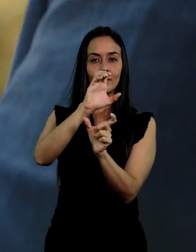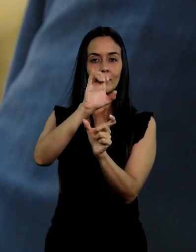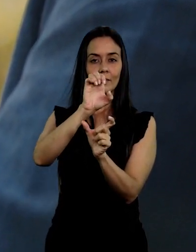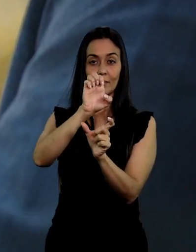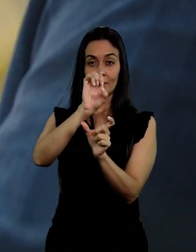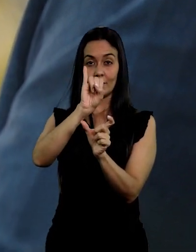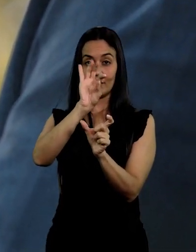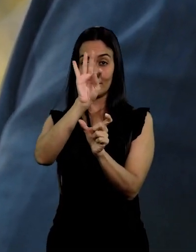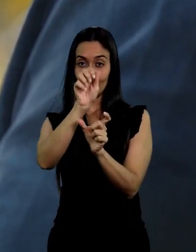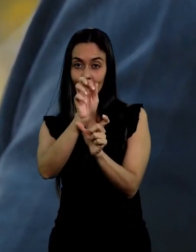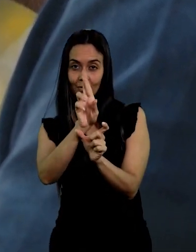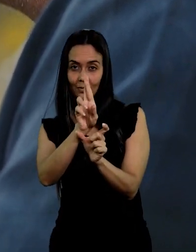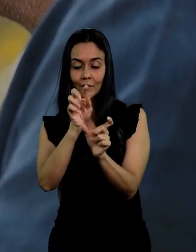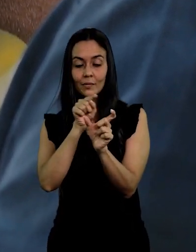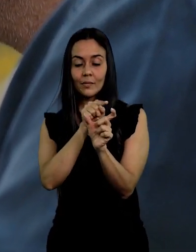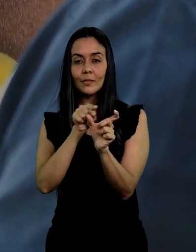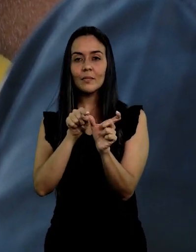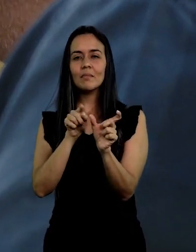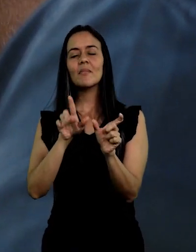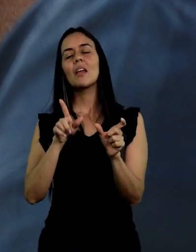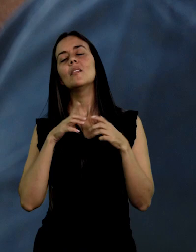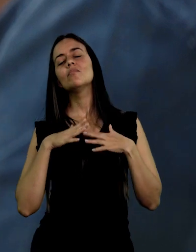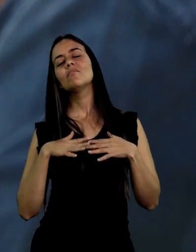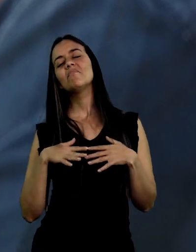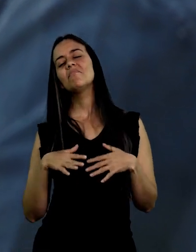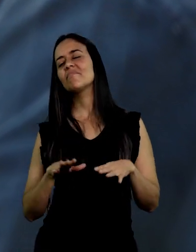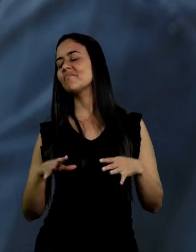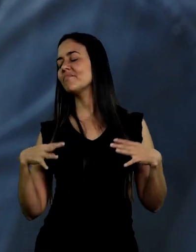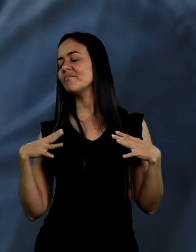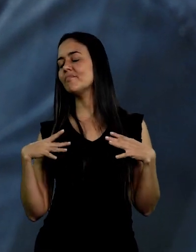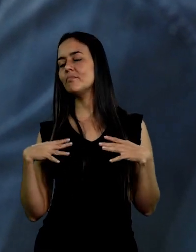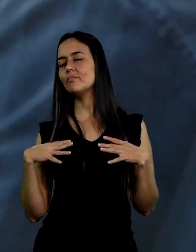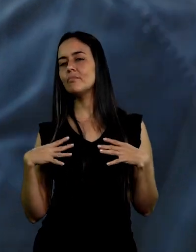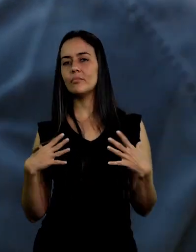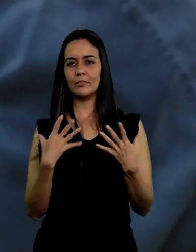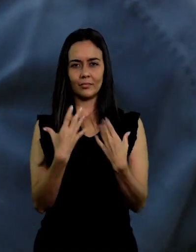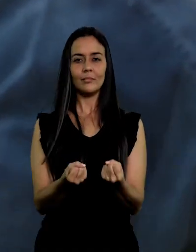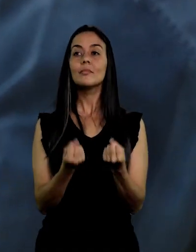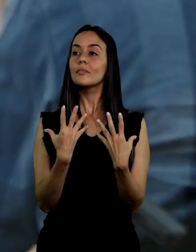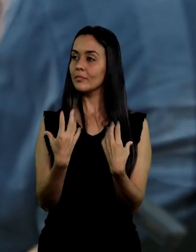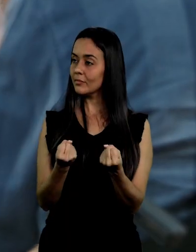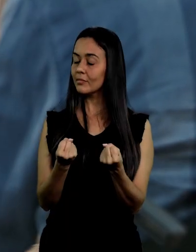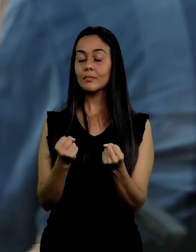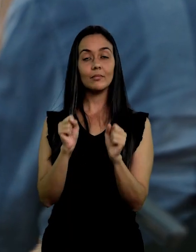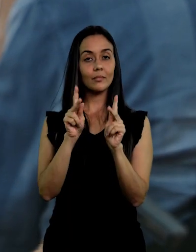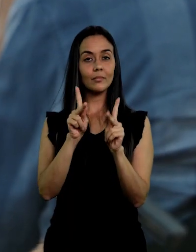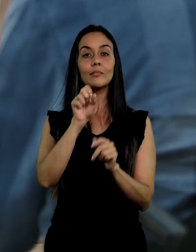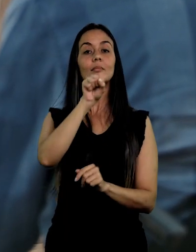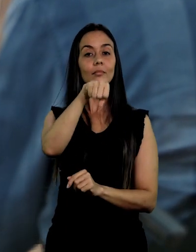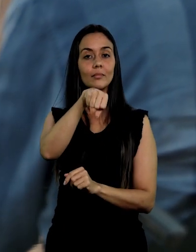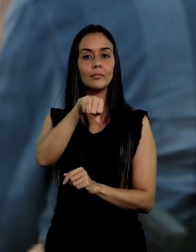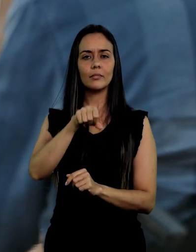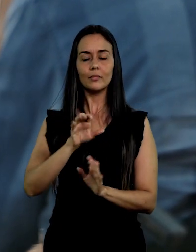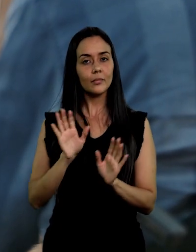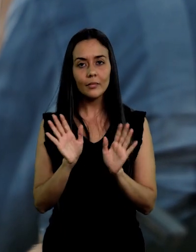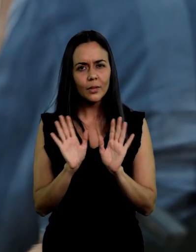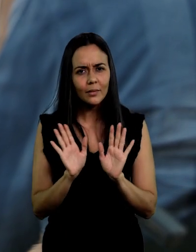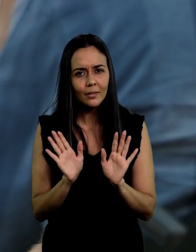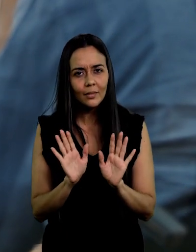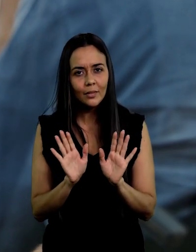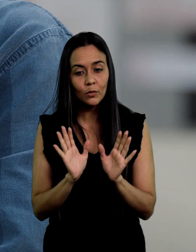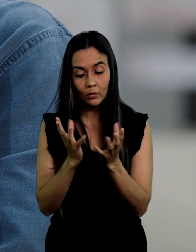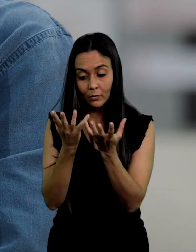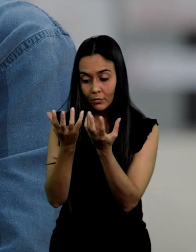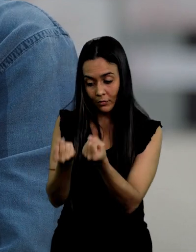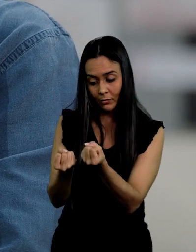alguma coisa como comodismo, como uma coisa até meio conservadora, mas não é.